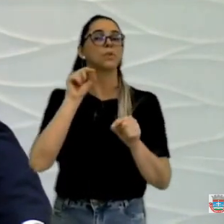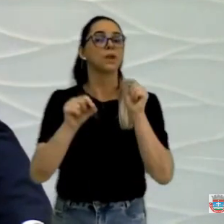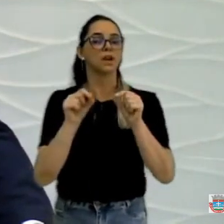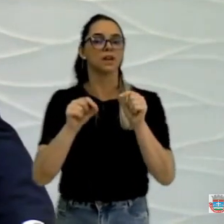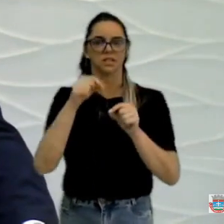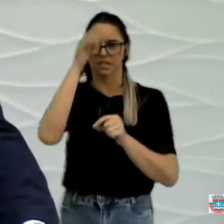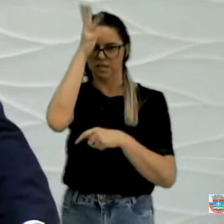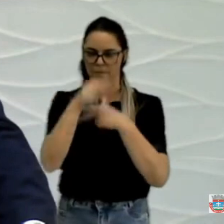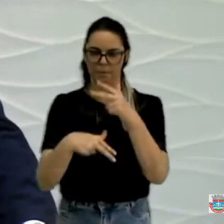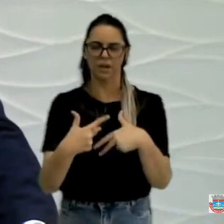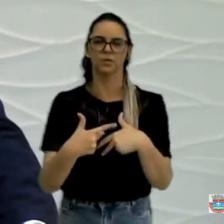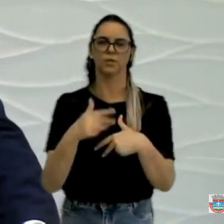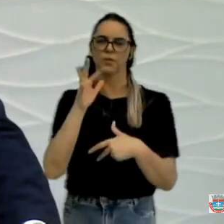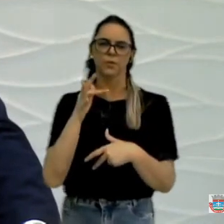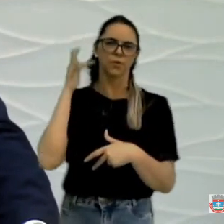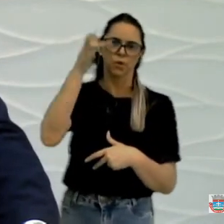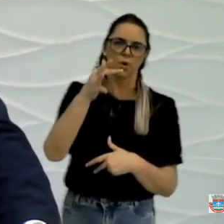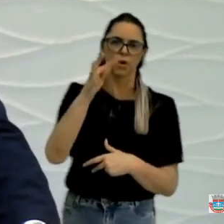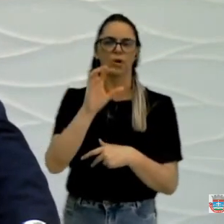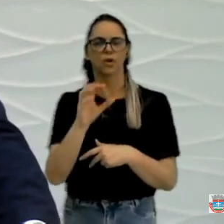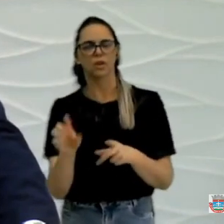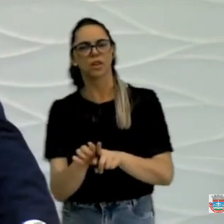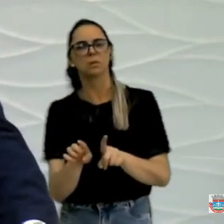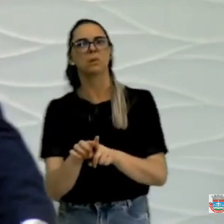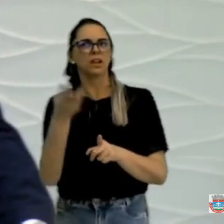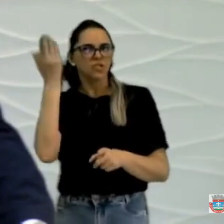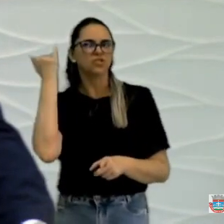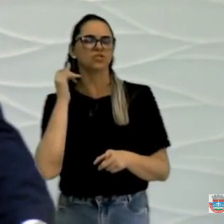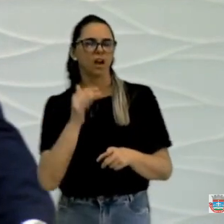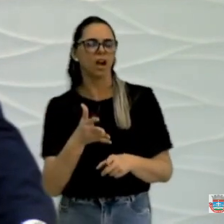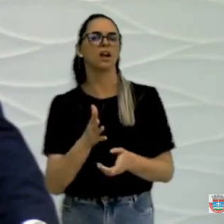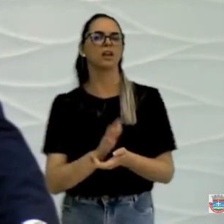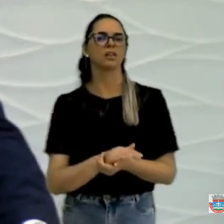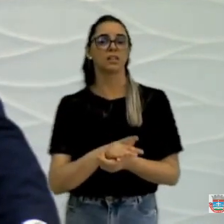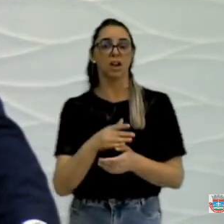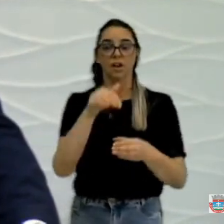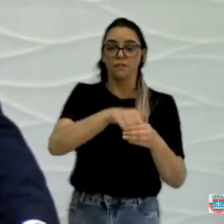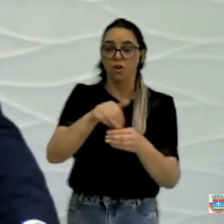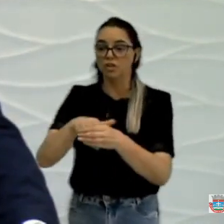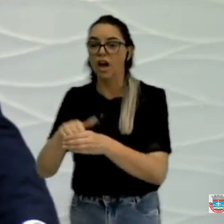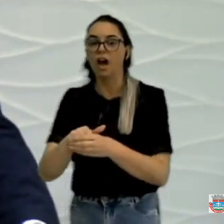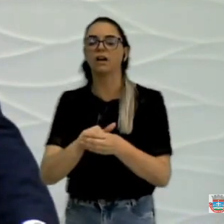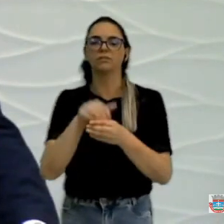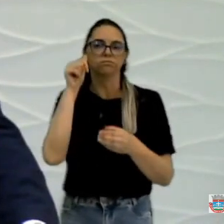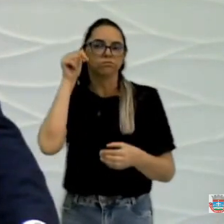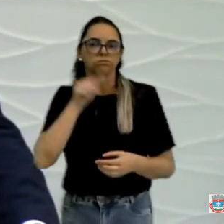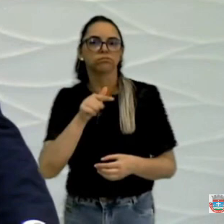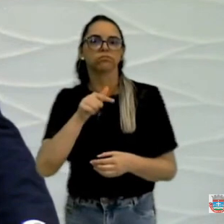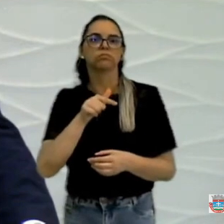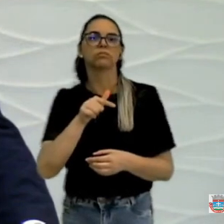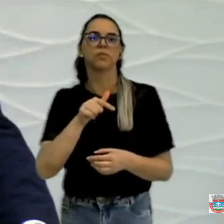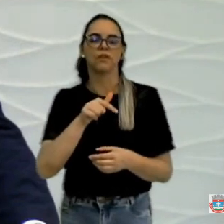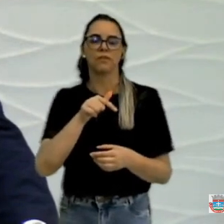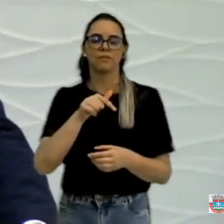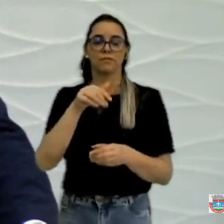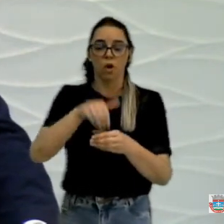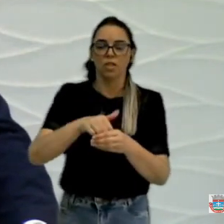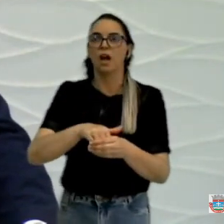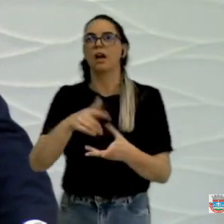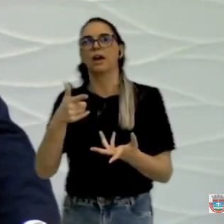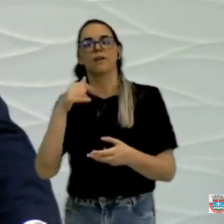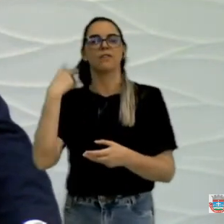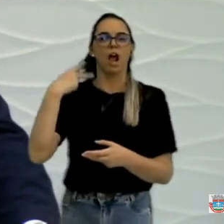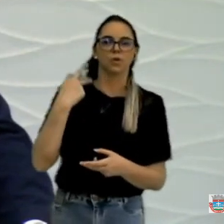nós pretendemos ser. Porque só assim a gente vai ter condições de eleger bons vereadores, eleger de fato um prefeito que